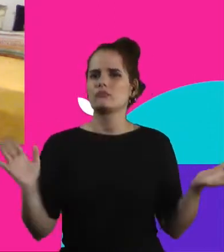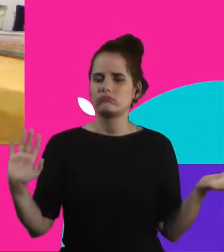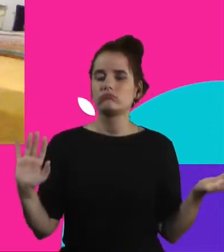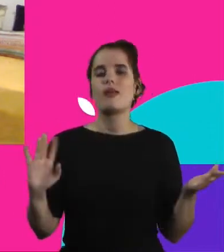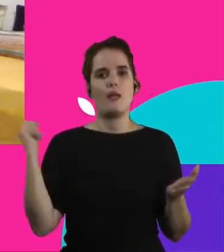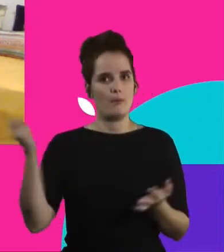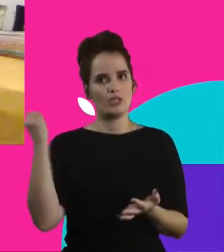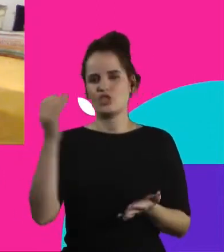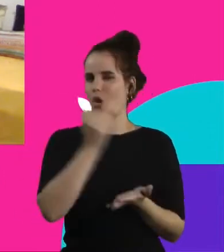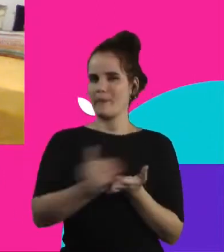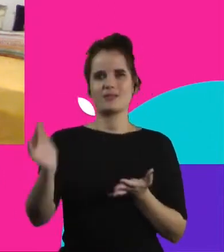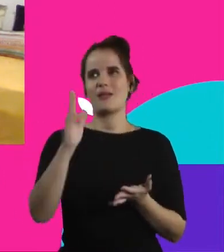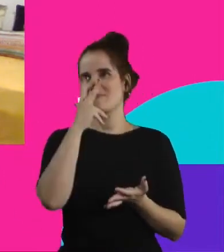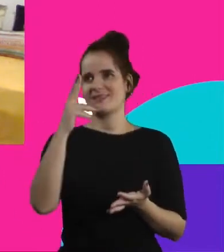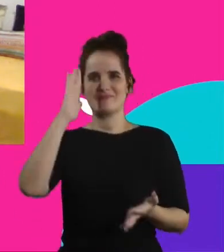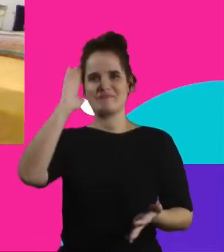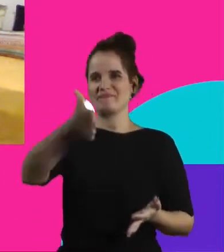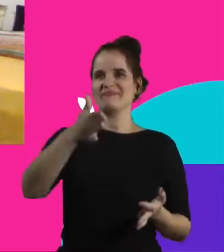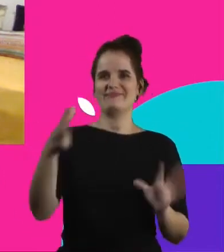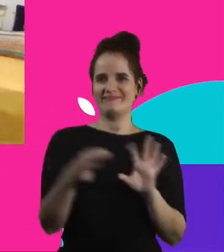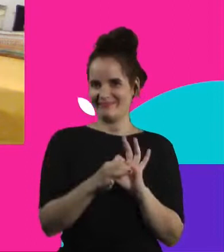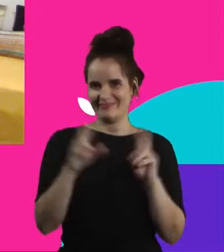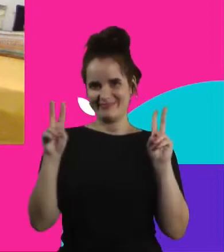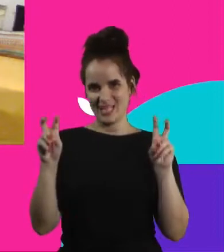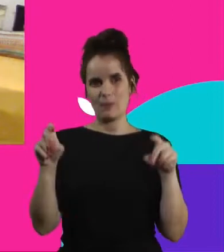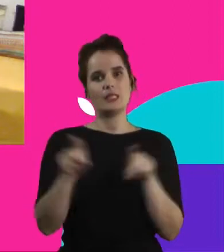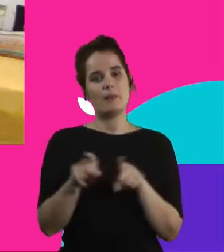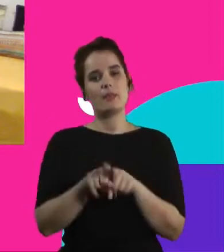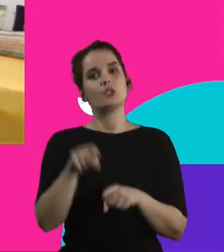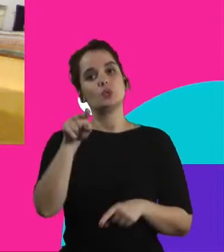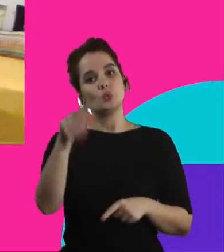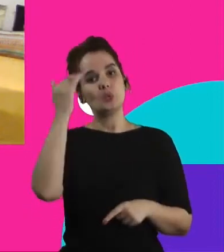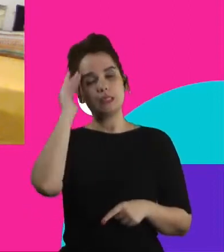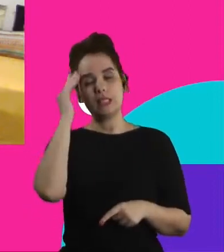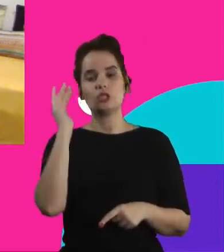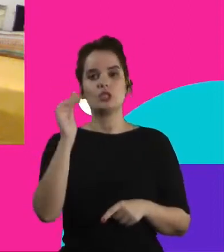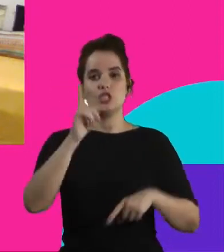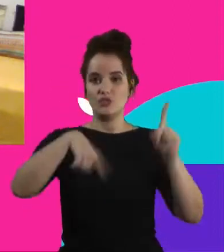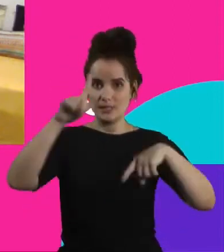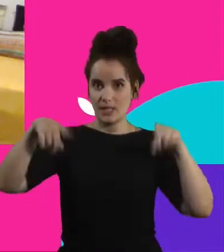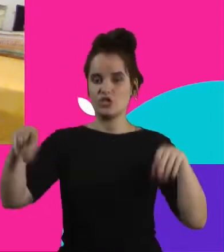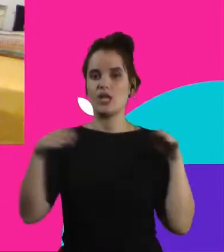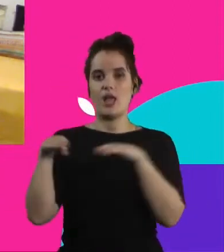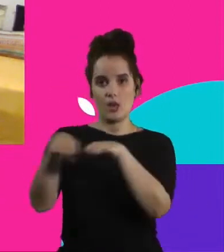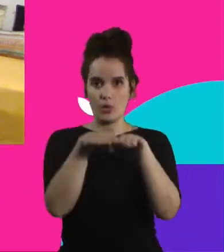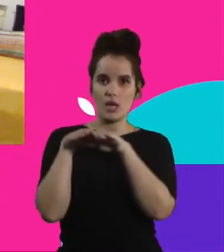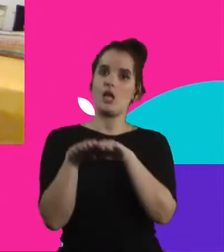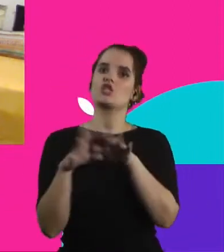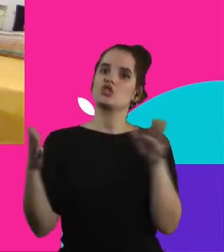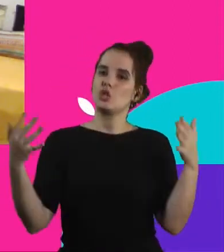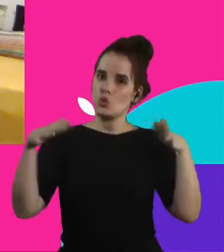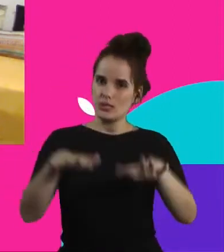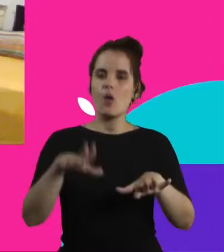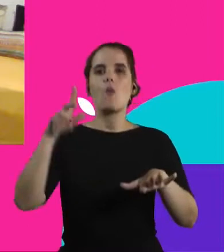gente já começar conectando com a temática. E por que vocês entendem que diversidade, equidade e inclusão é um imperativo de